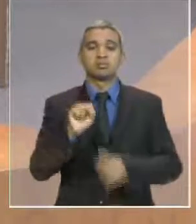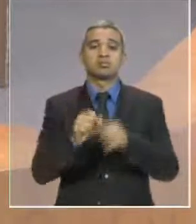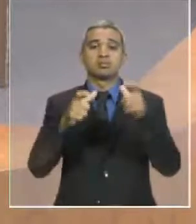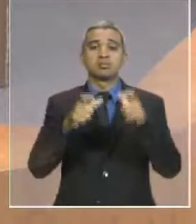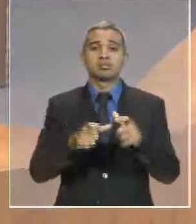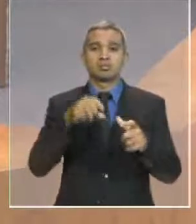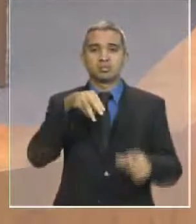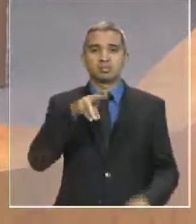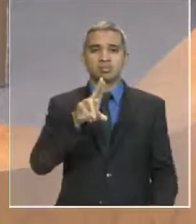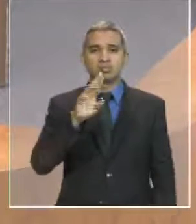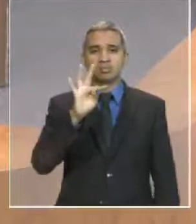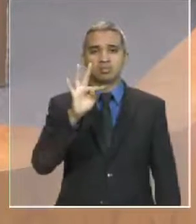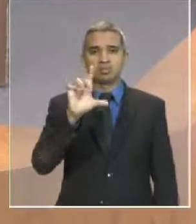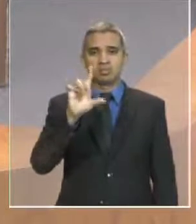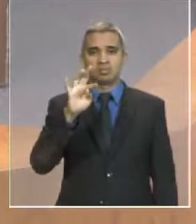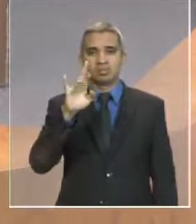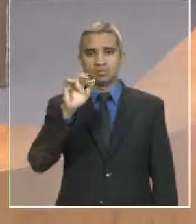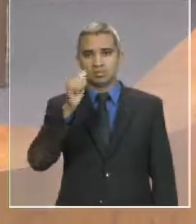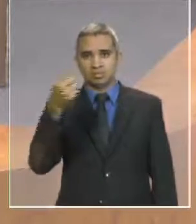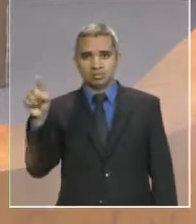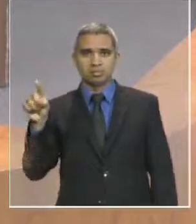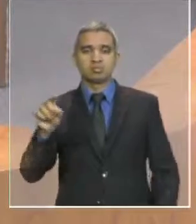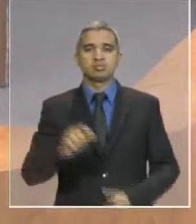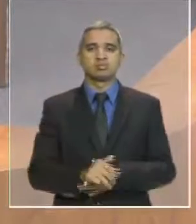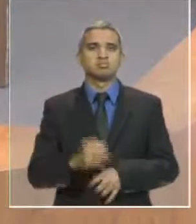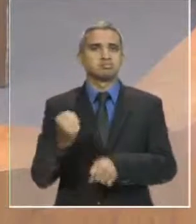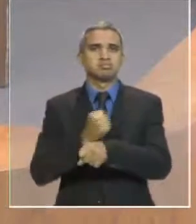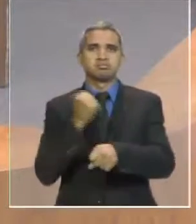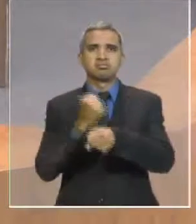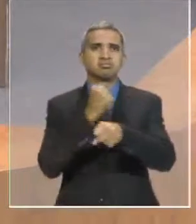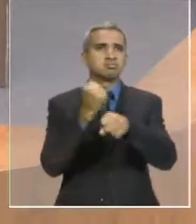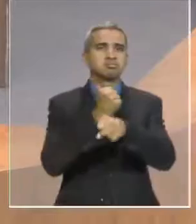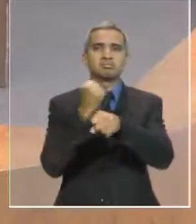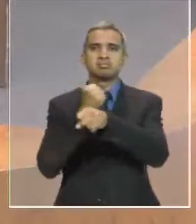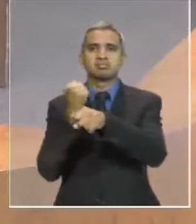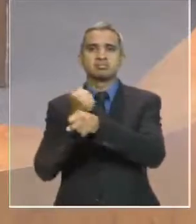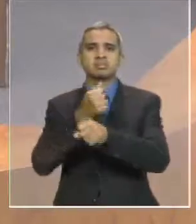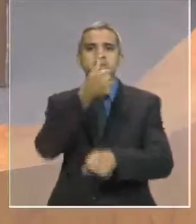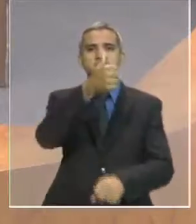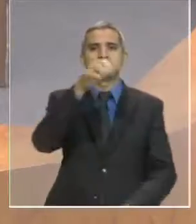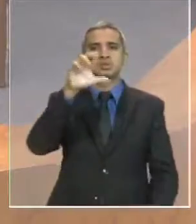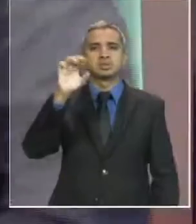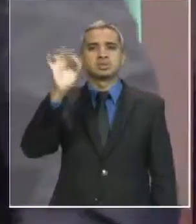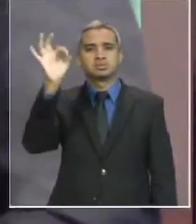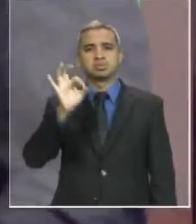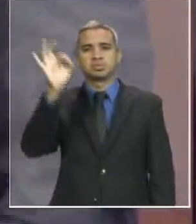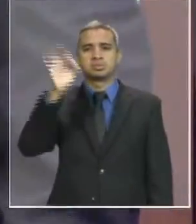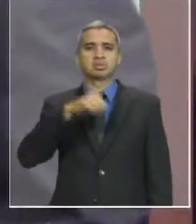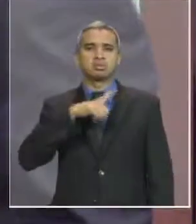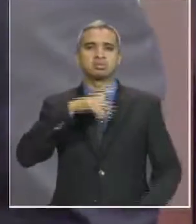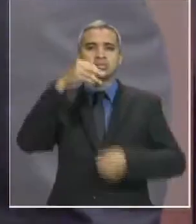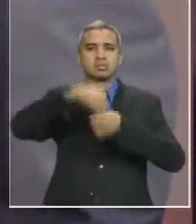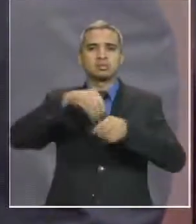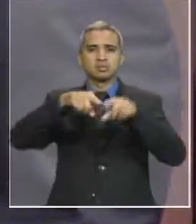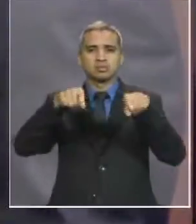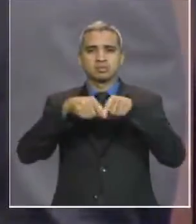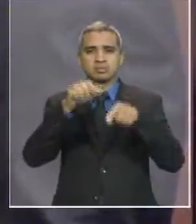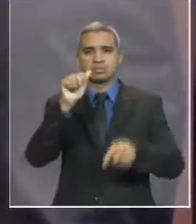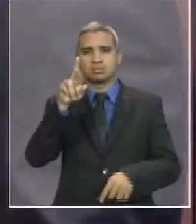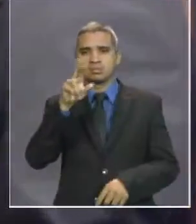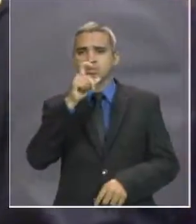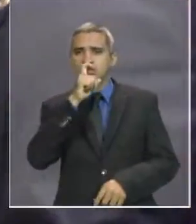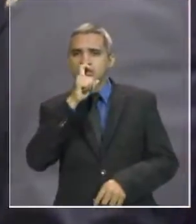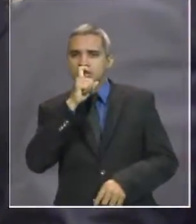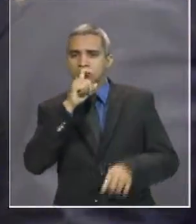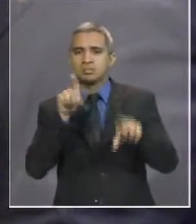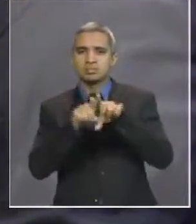reformada, 100% climatizada, com quadra coberta, com vestiário, e ao lado existe já